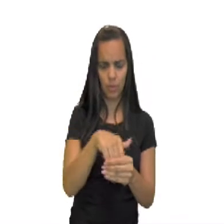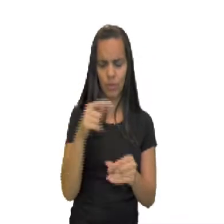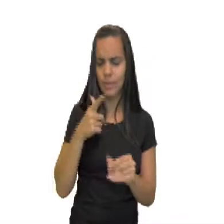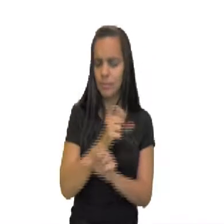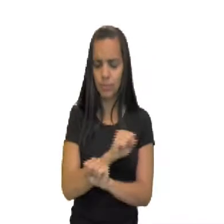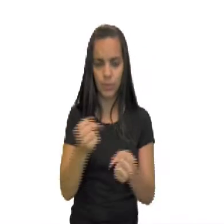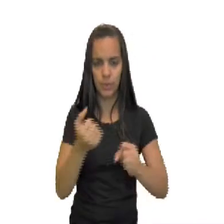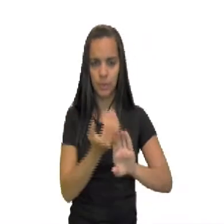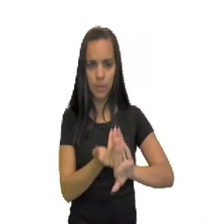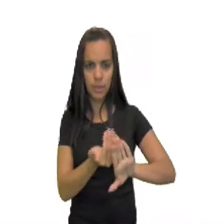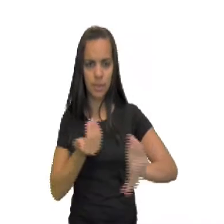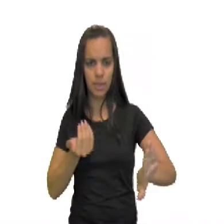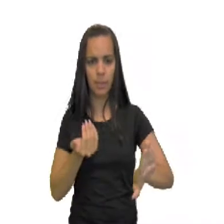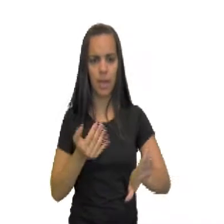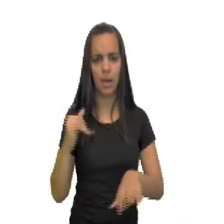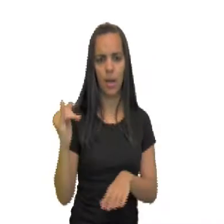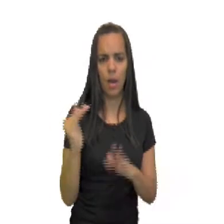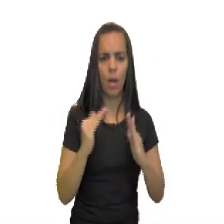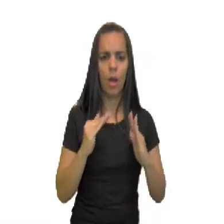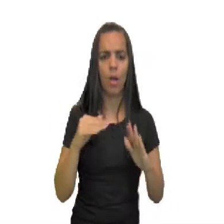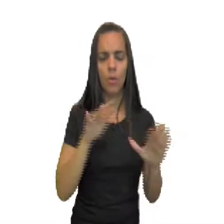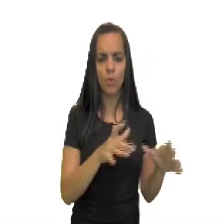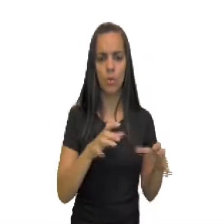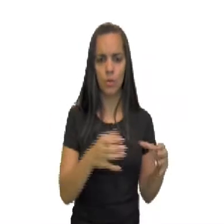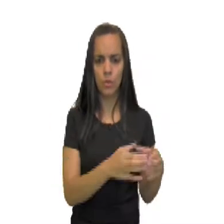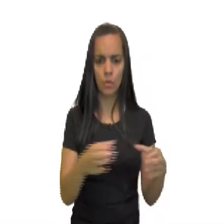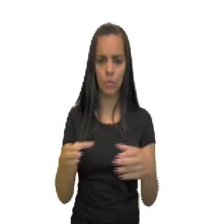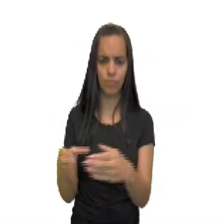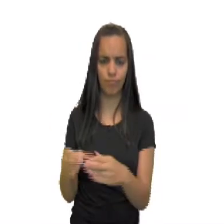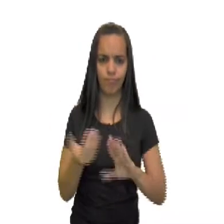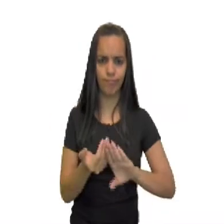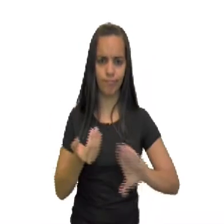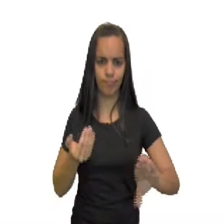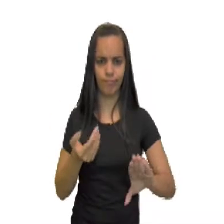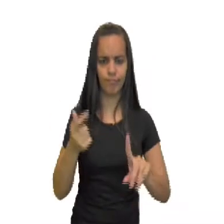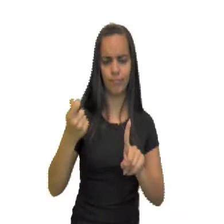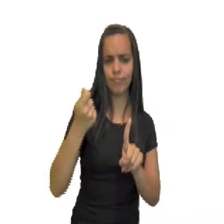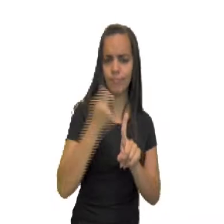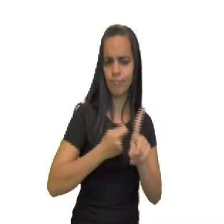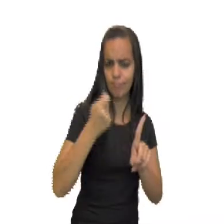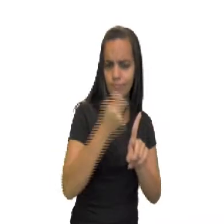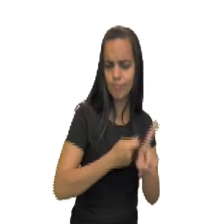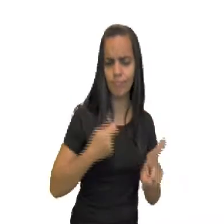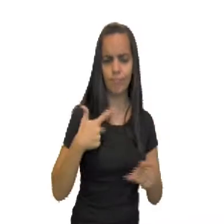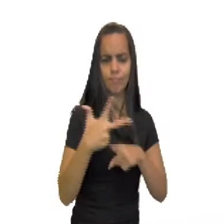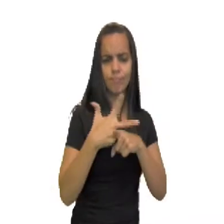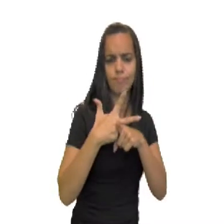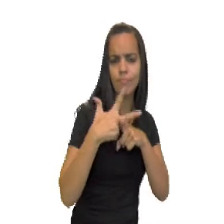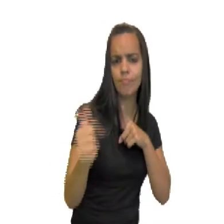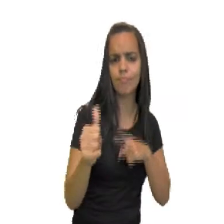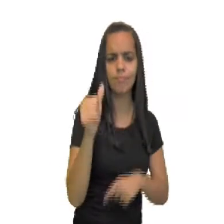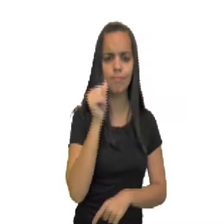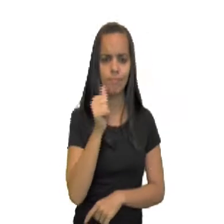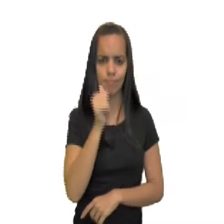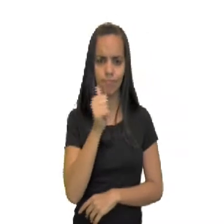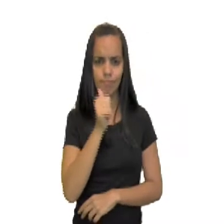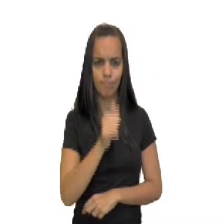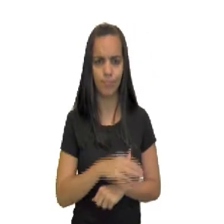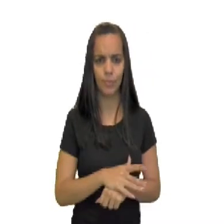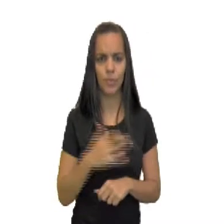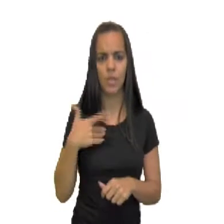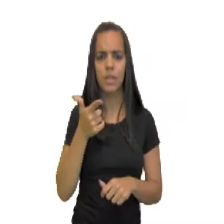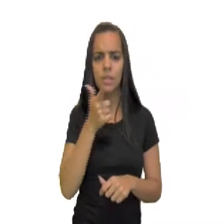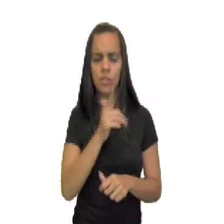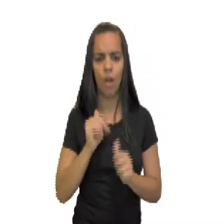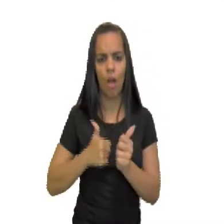os períodos importantes da humanidade das conquistas feministas que acompanharam o